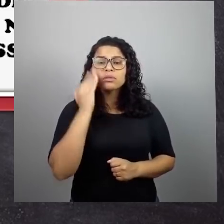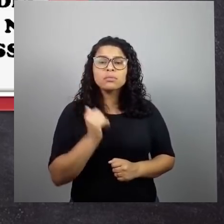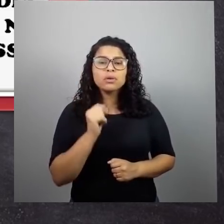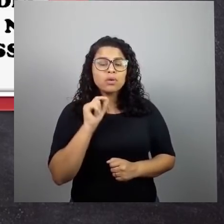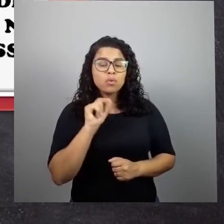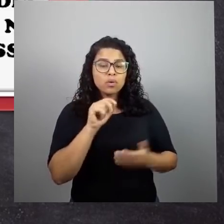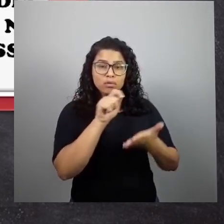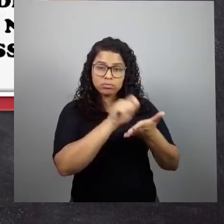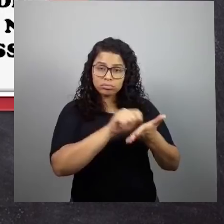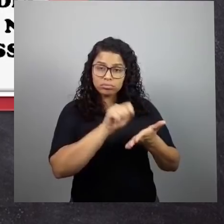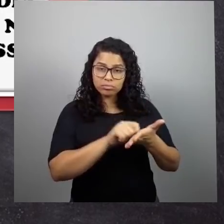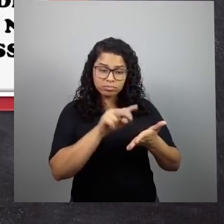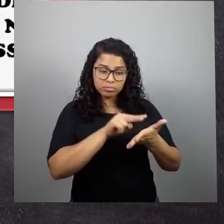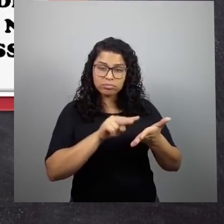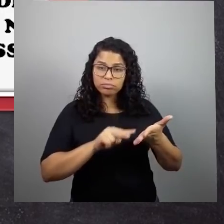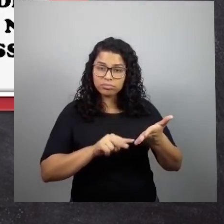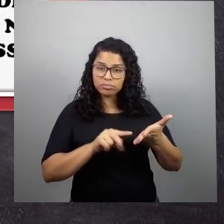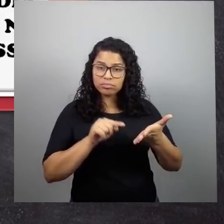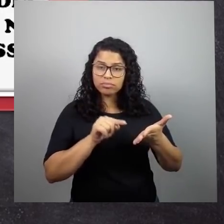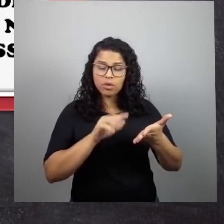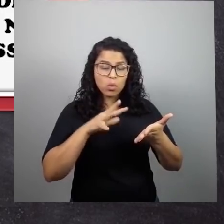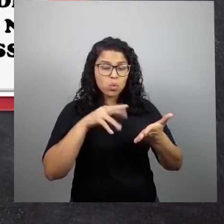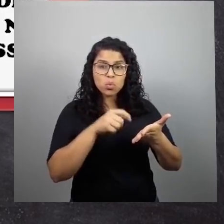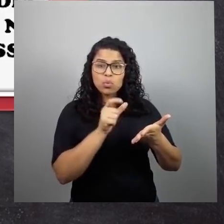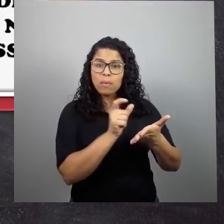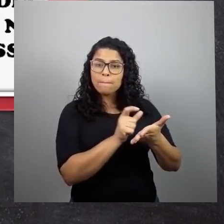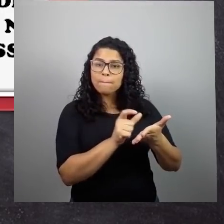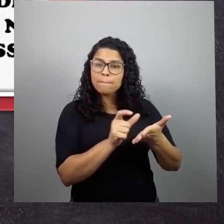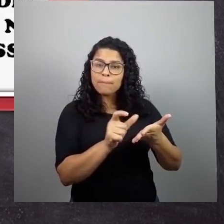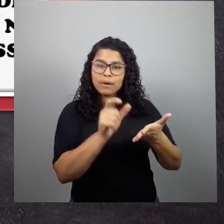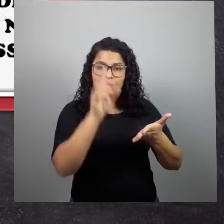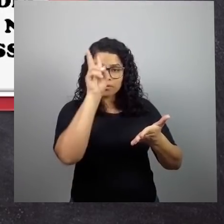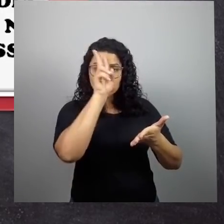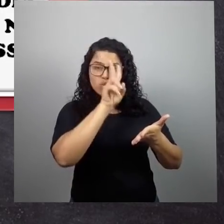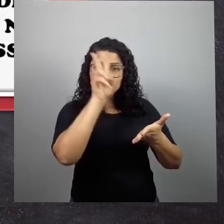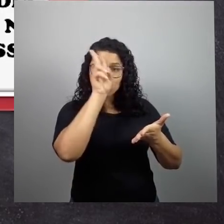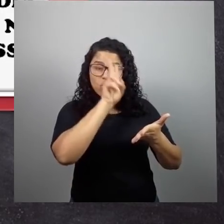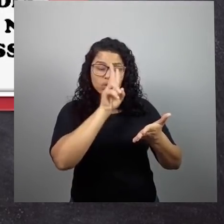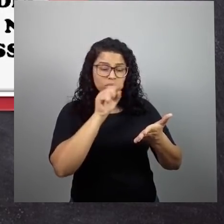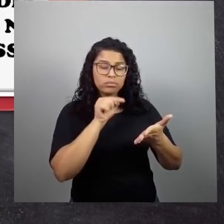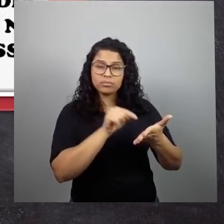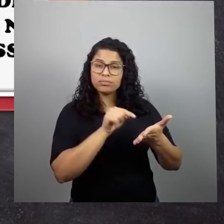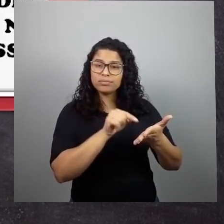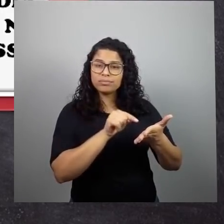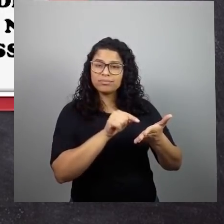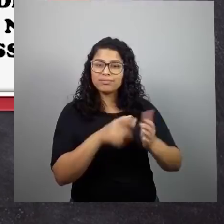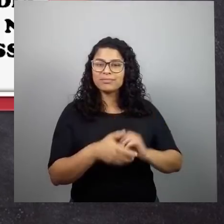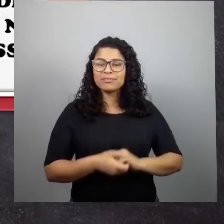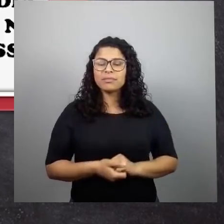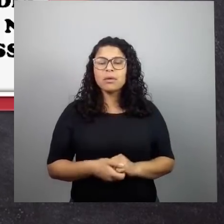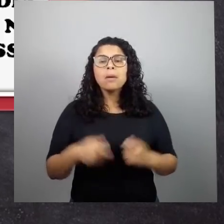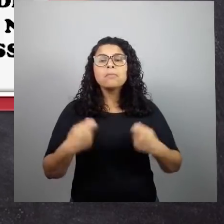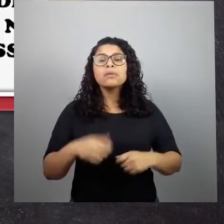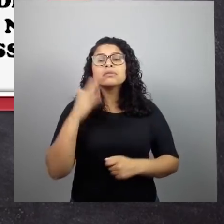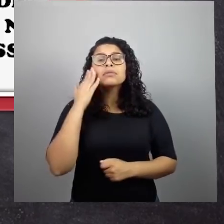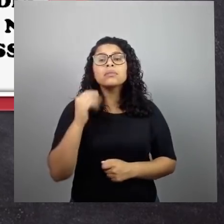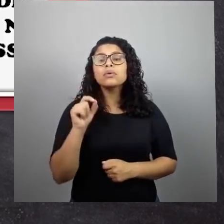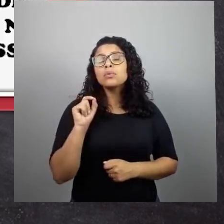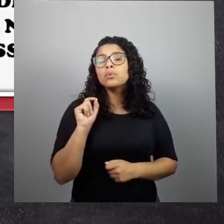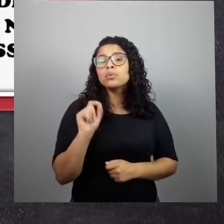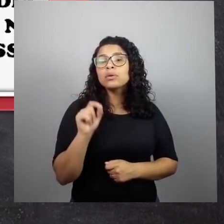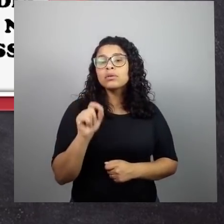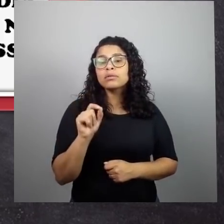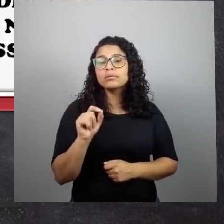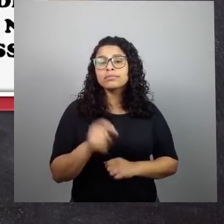está escrito é: tudo que está escrito é uma história. O que nós precisamos saber